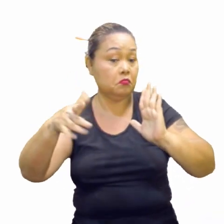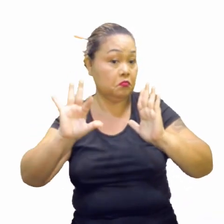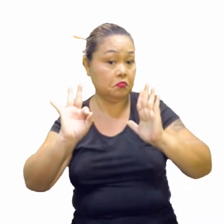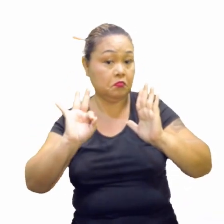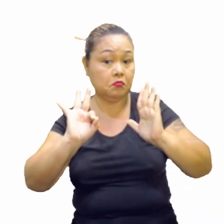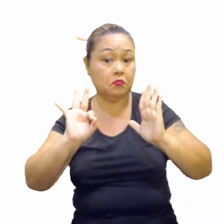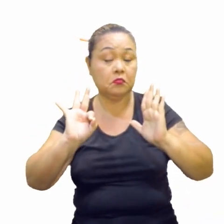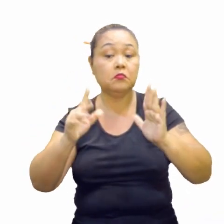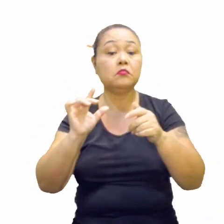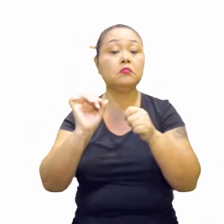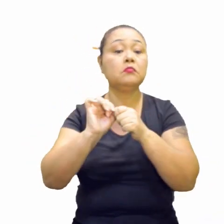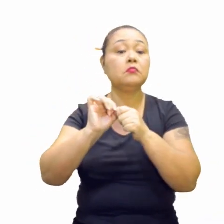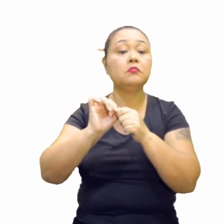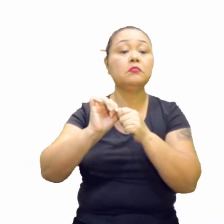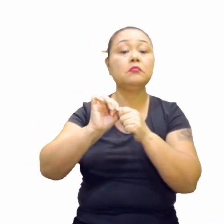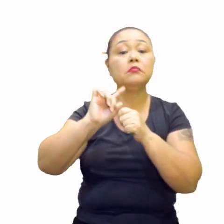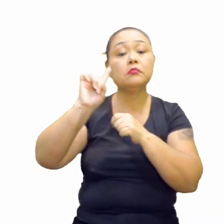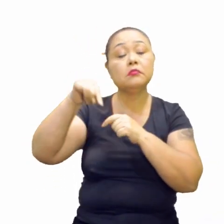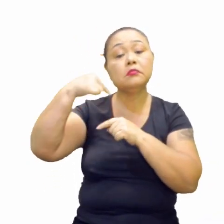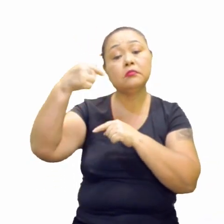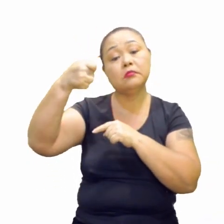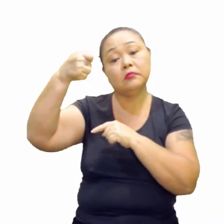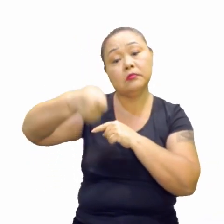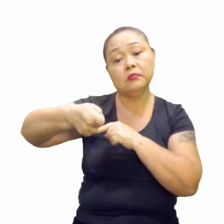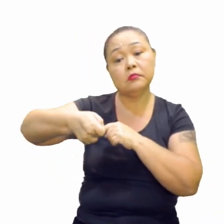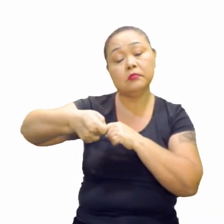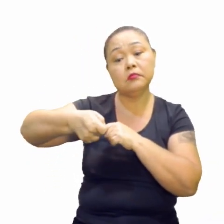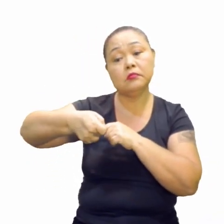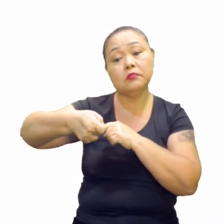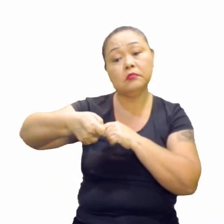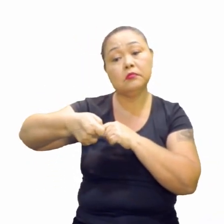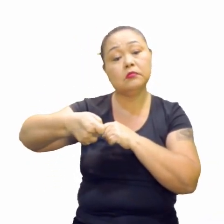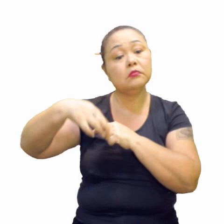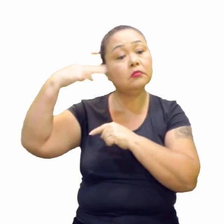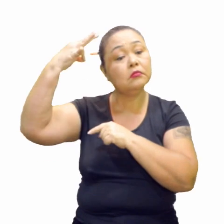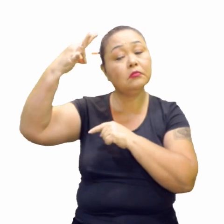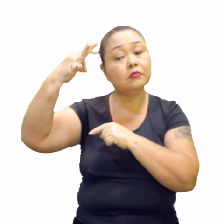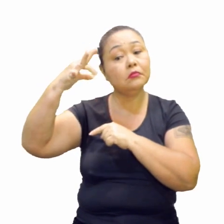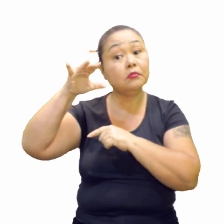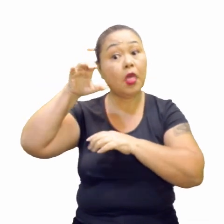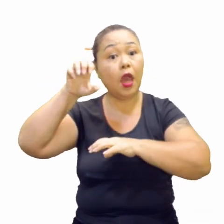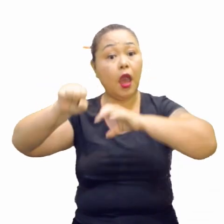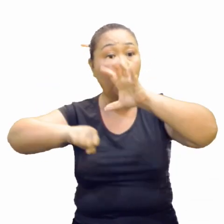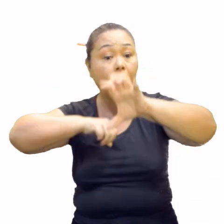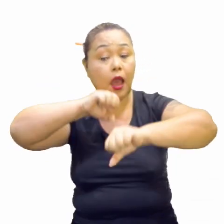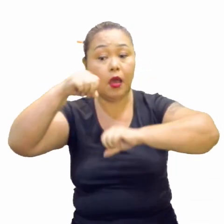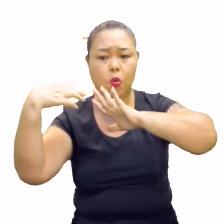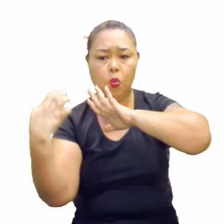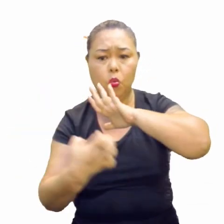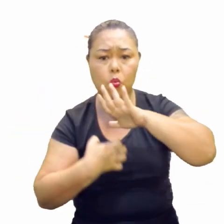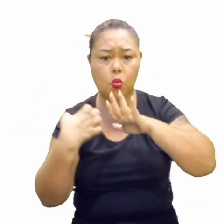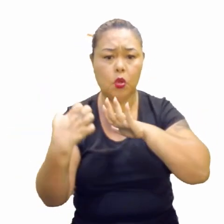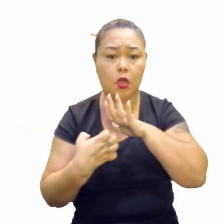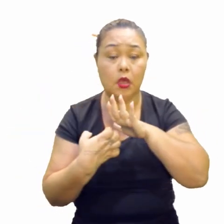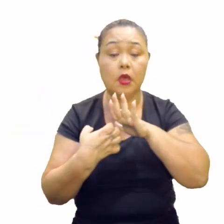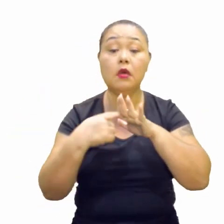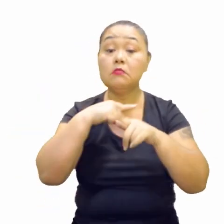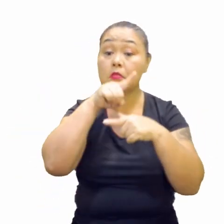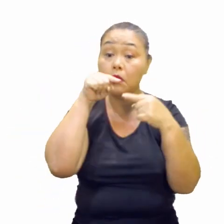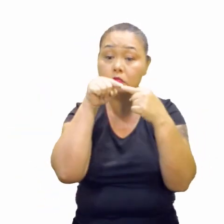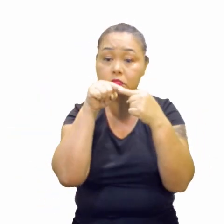neoclássicos, uma vez que é determinado por um suposto espírito animal dos empresários. E é por isso que esse